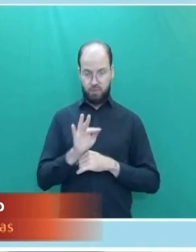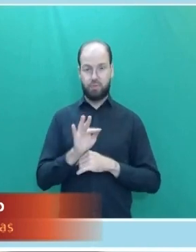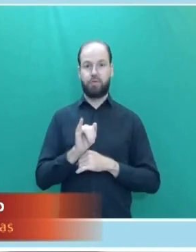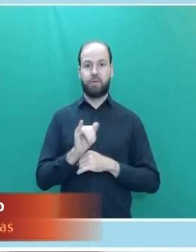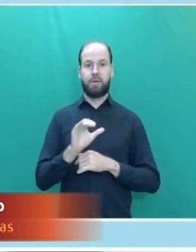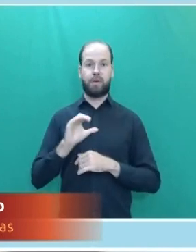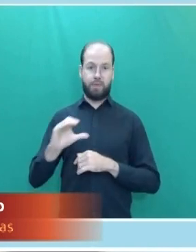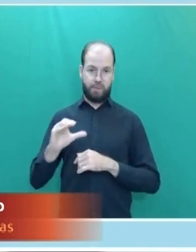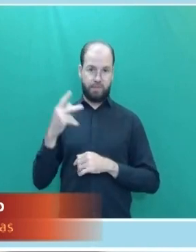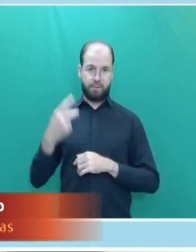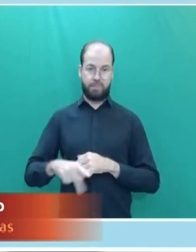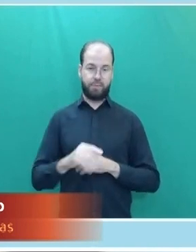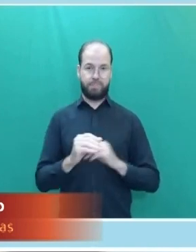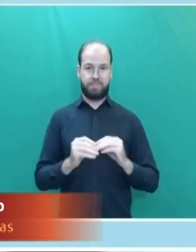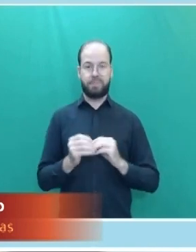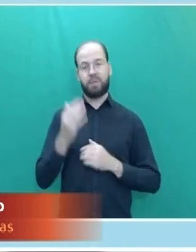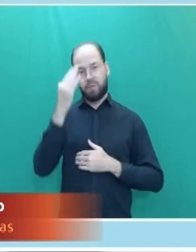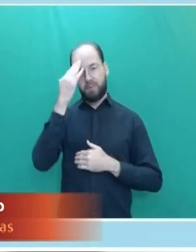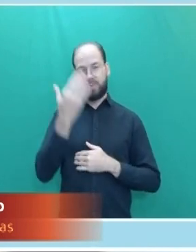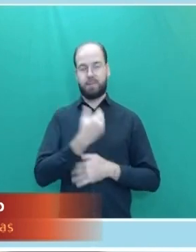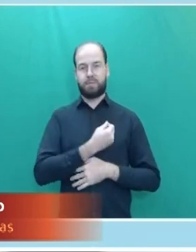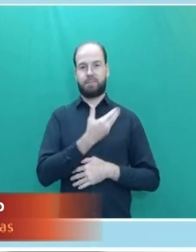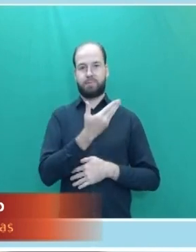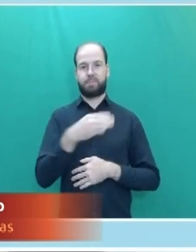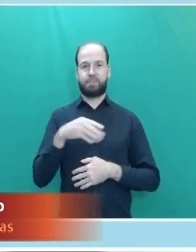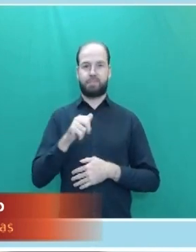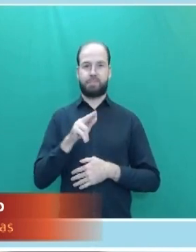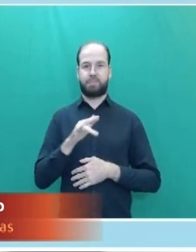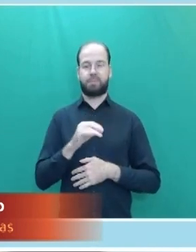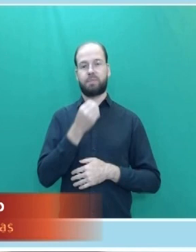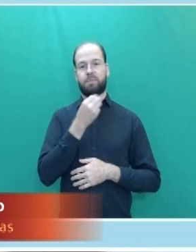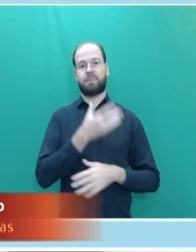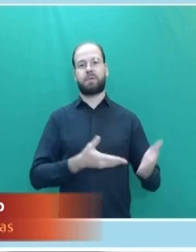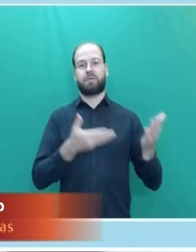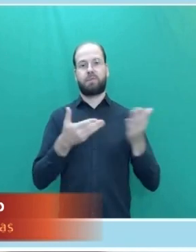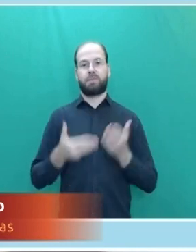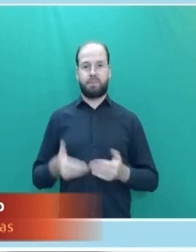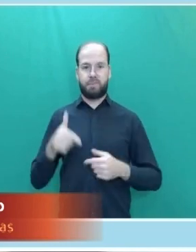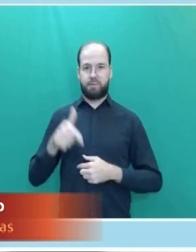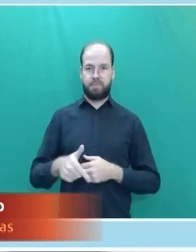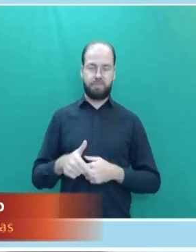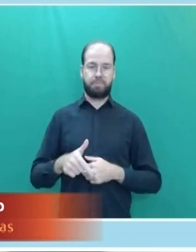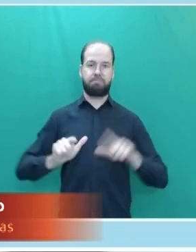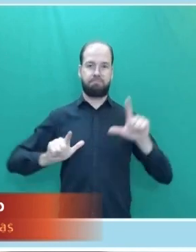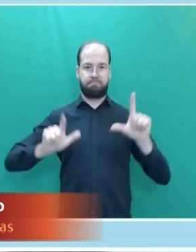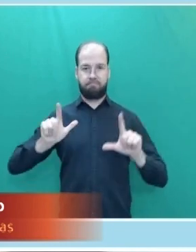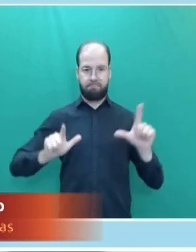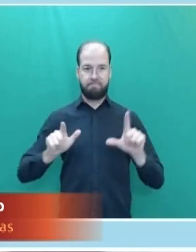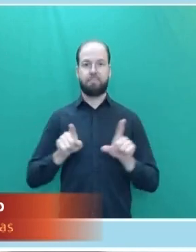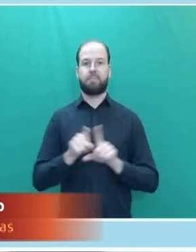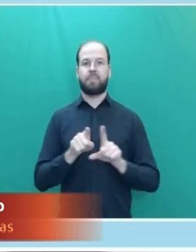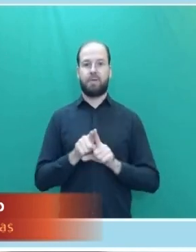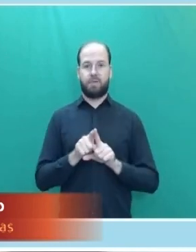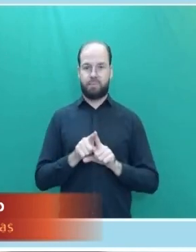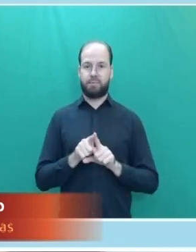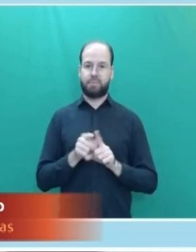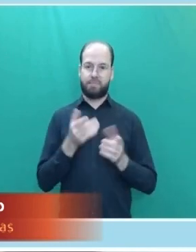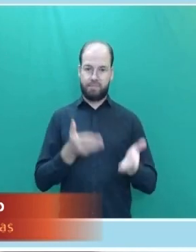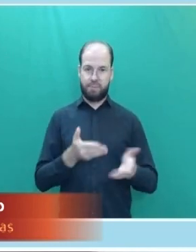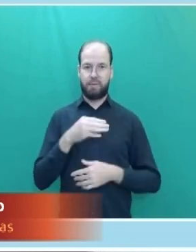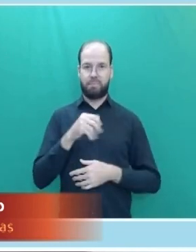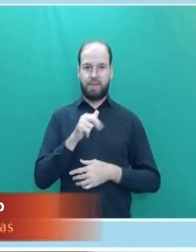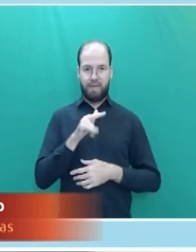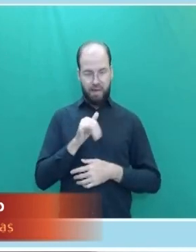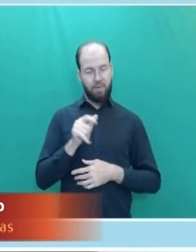aqui da UFG. Muito obrigada pela sua presença, Mário, também seja bem-vindo aqui no nosso programa, e assim como fiz com a Maria, peço para que você